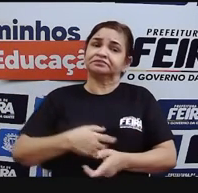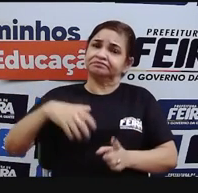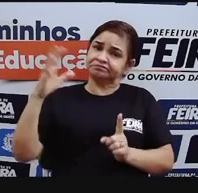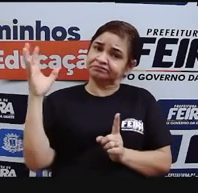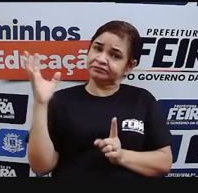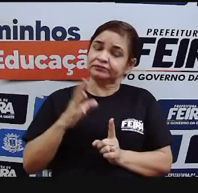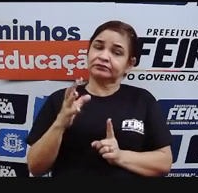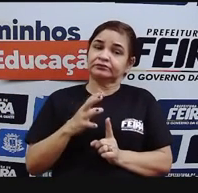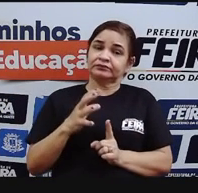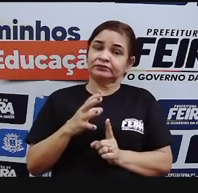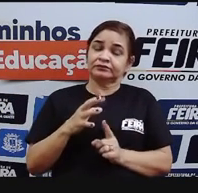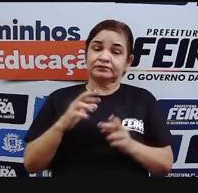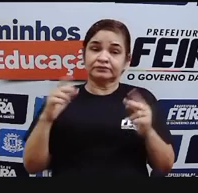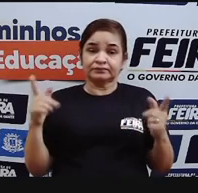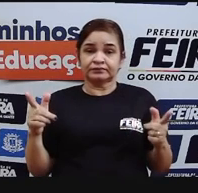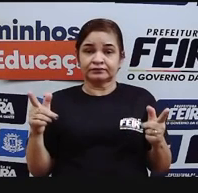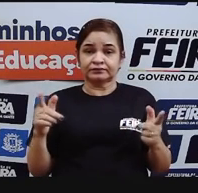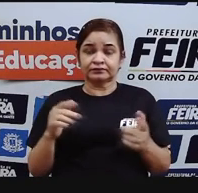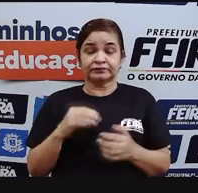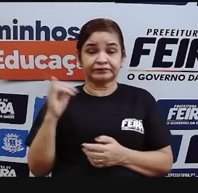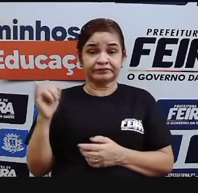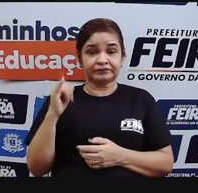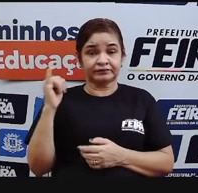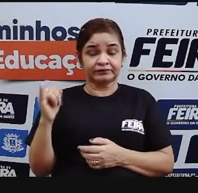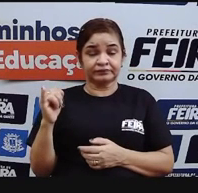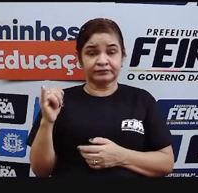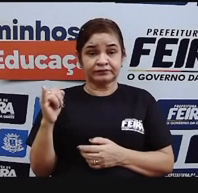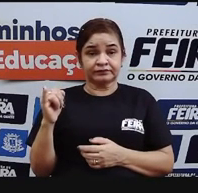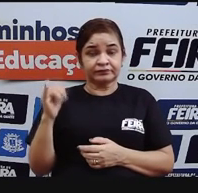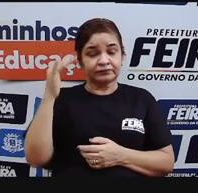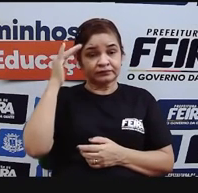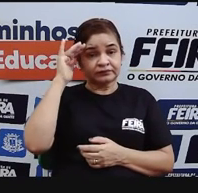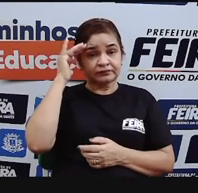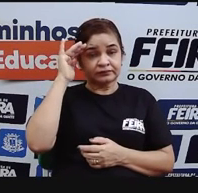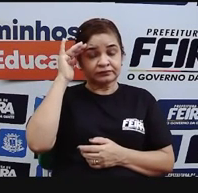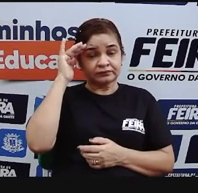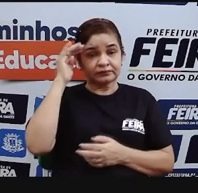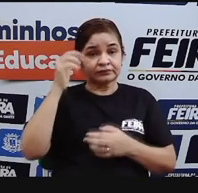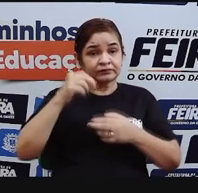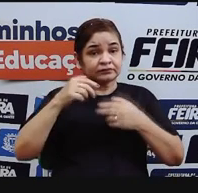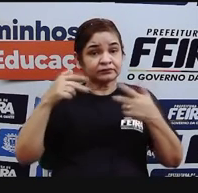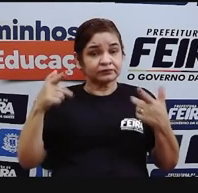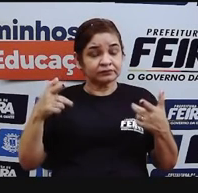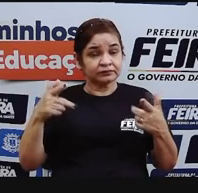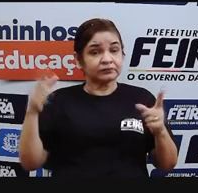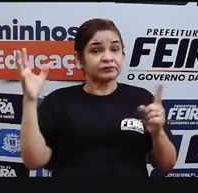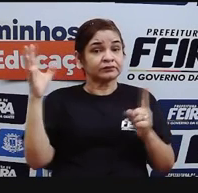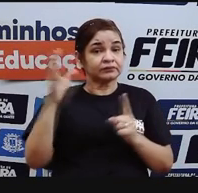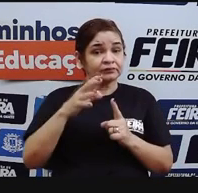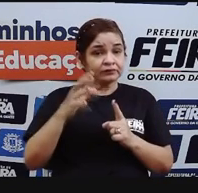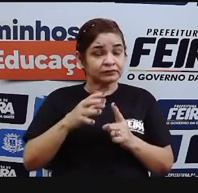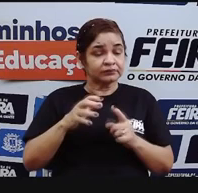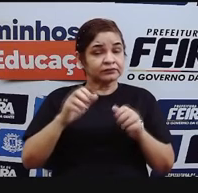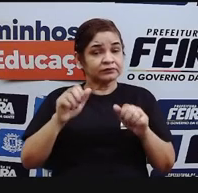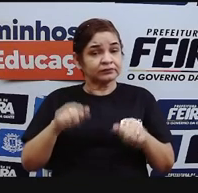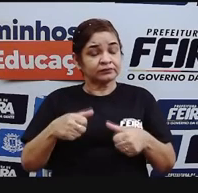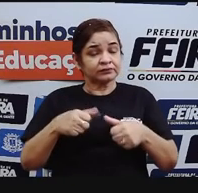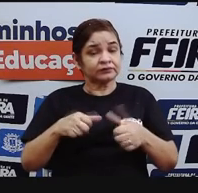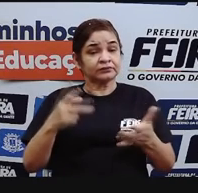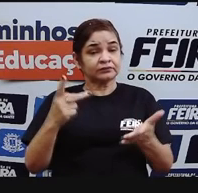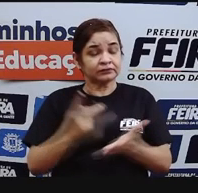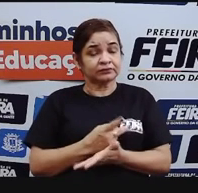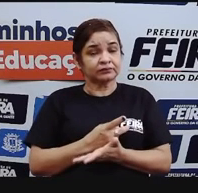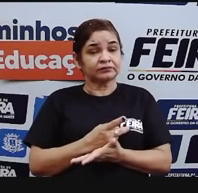de violência. Daí a importância da gente entender quais são os tipos de violências mais praticados contra